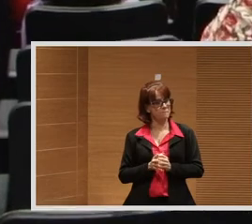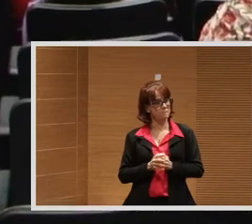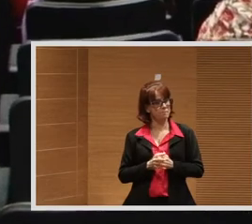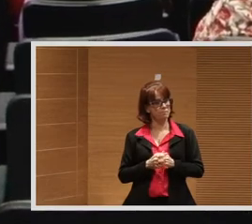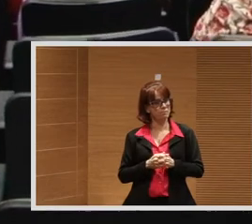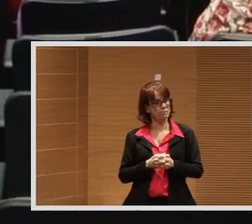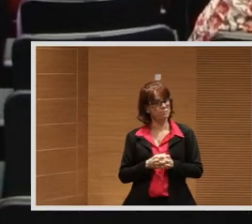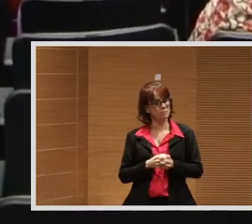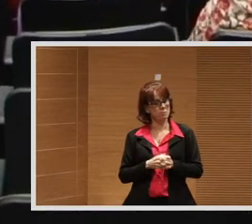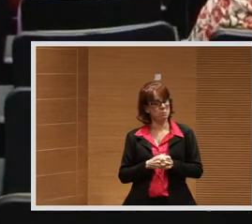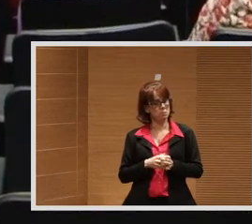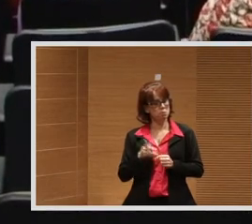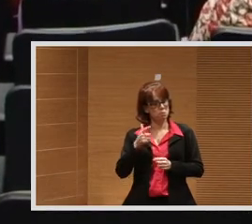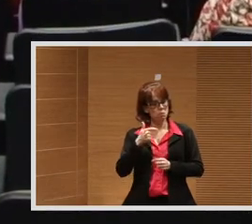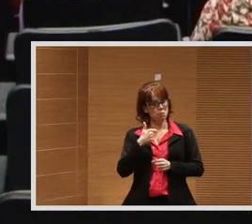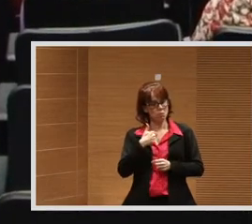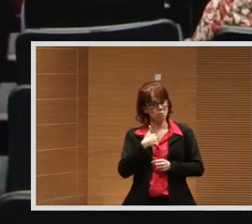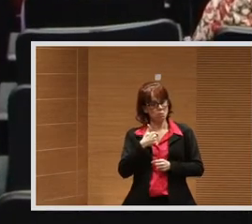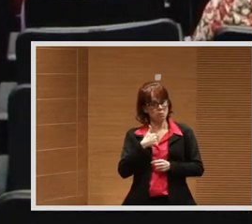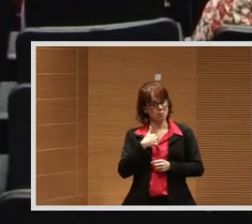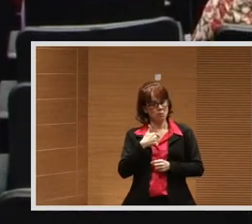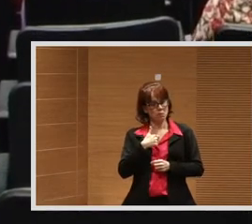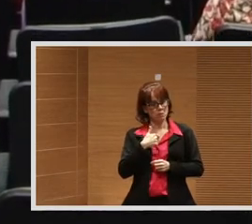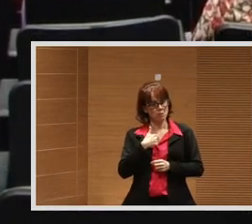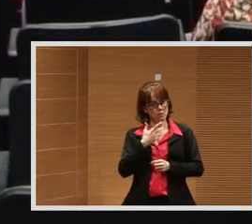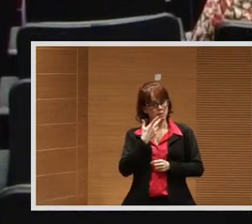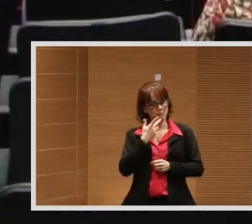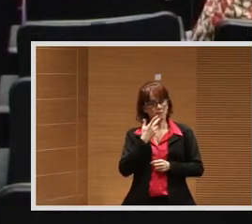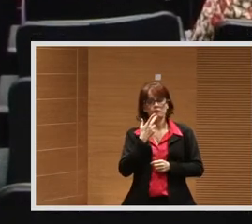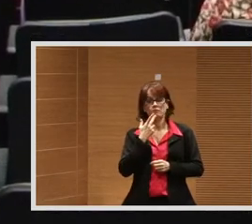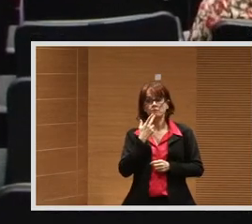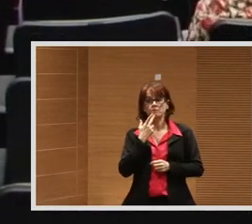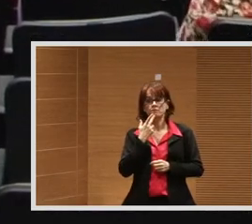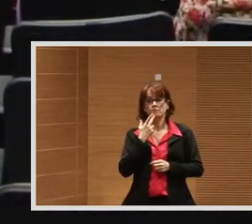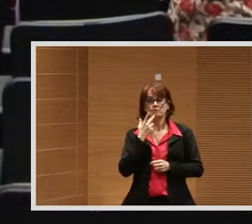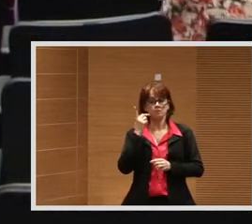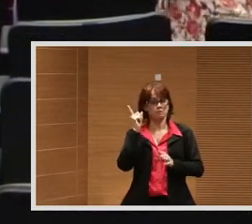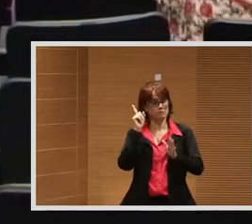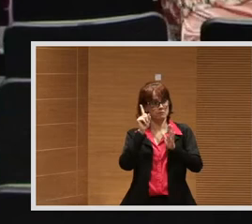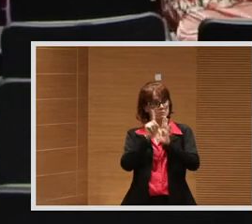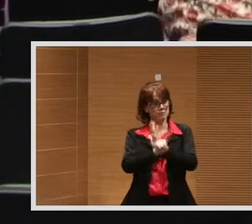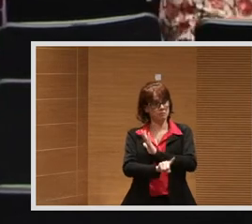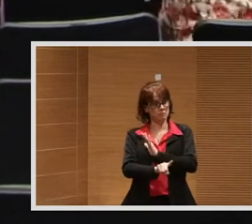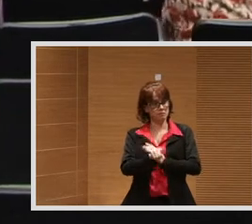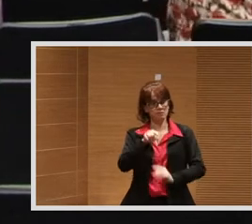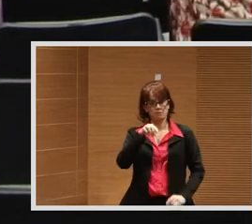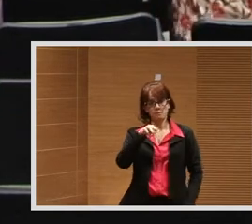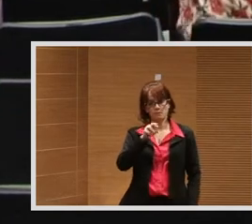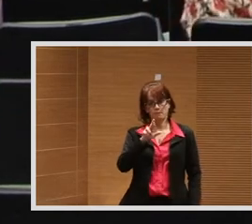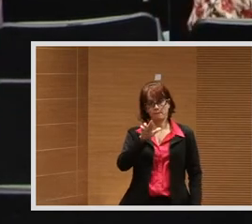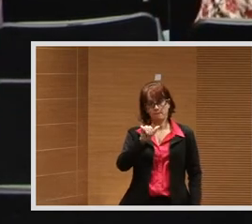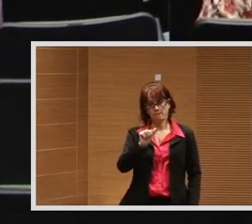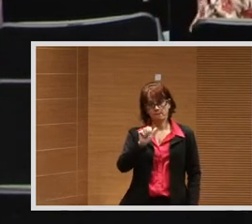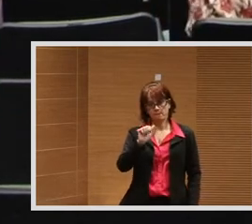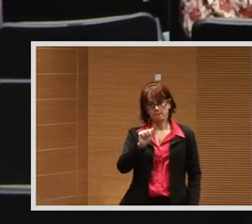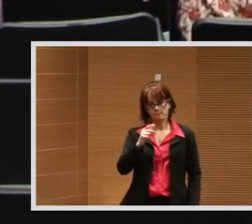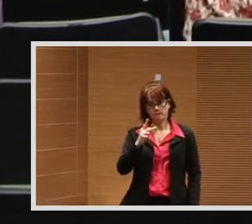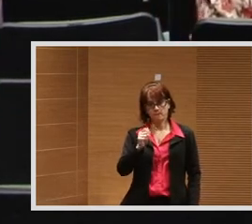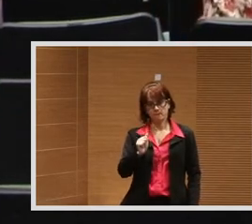dirigir minha pergunta, ou meu comentário, mais especificamente a você, Maria Aparecida.